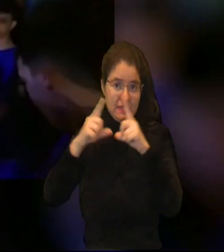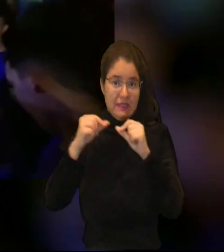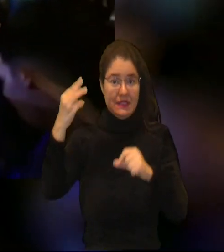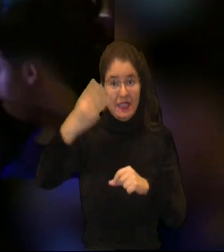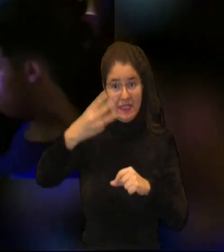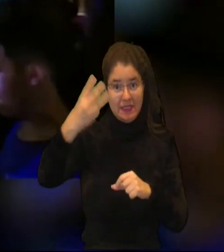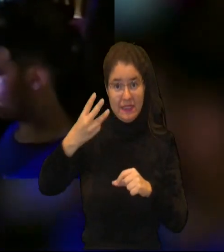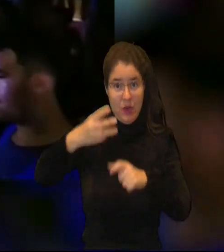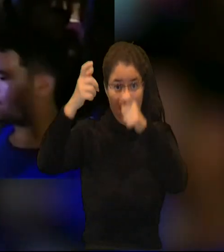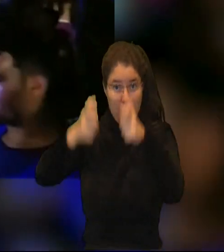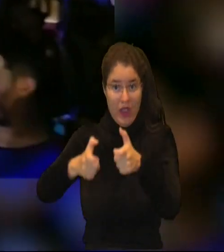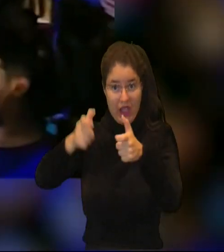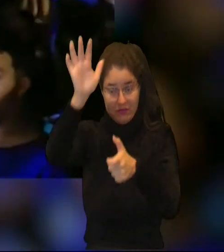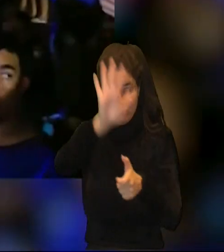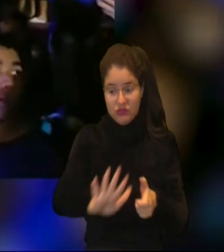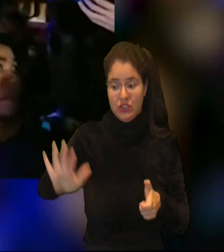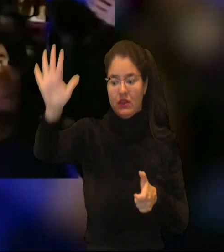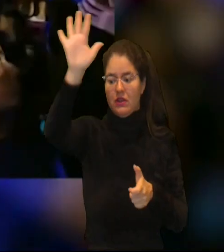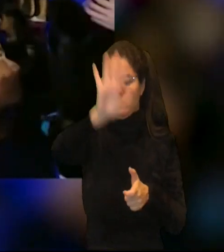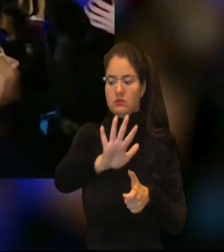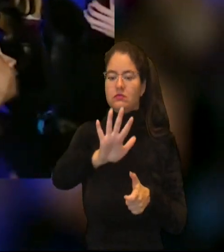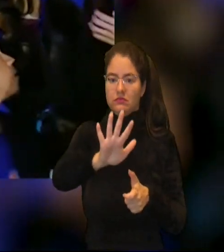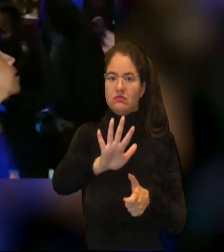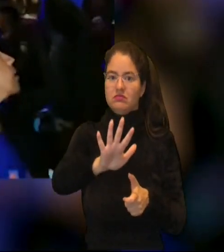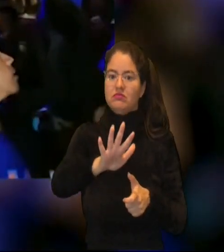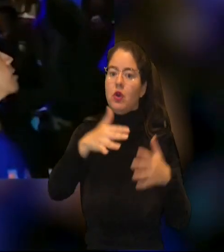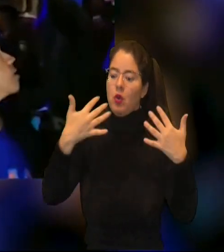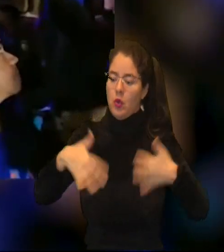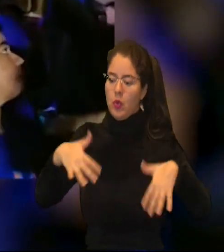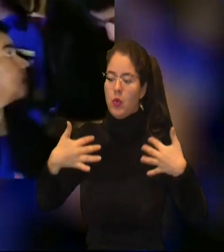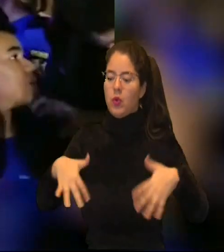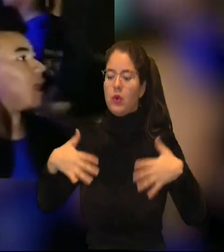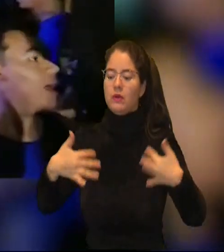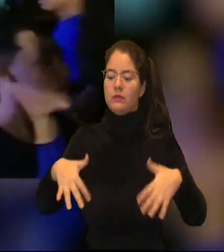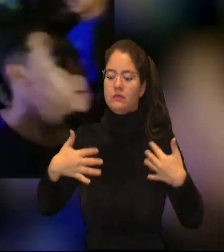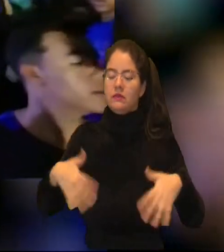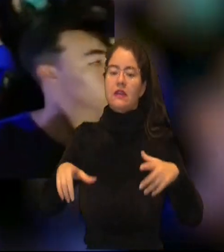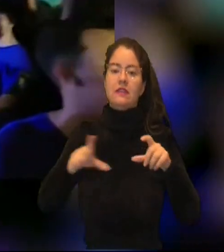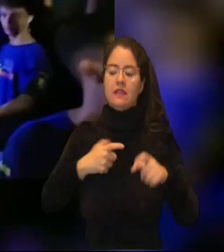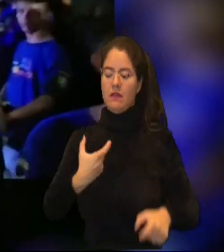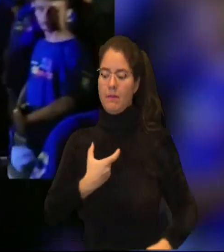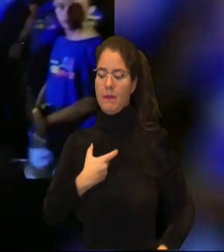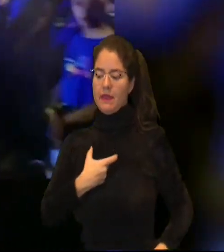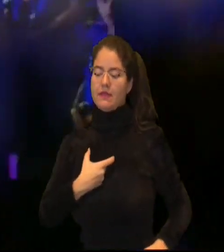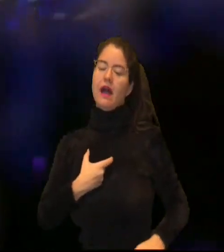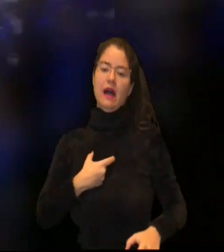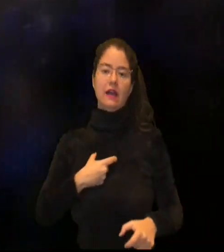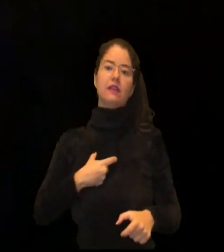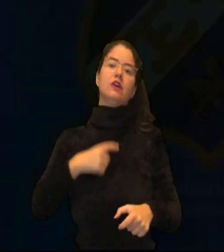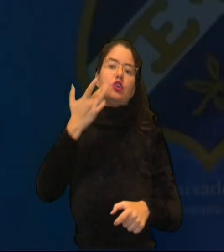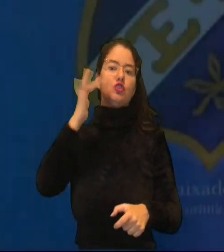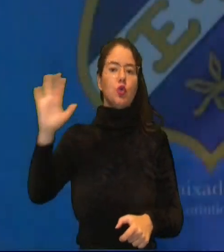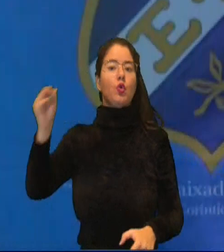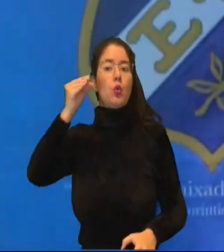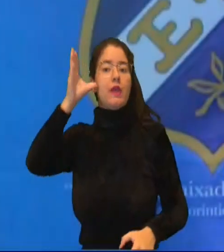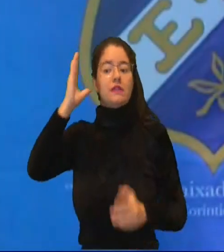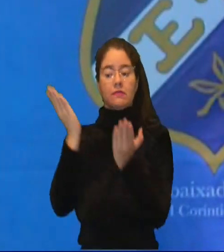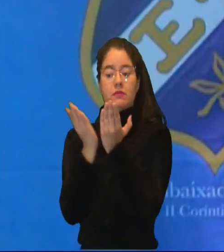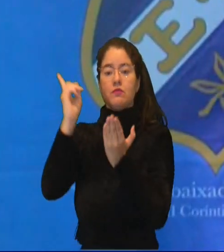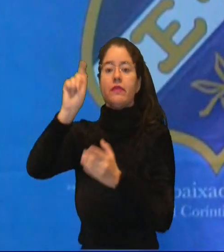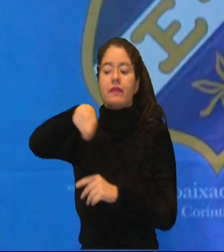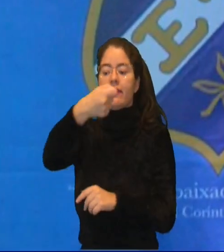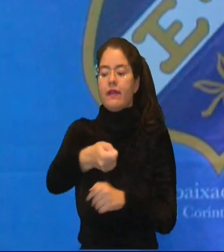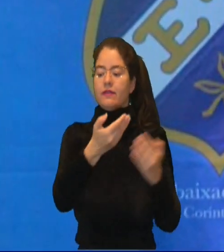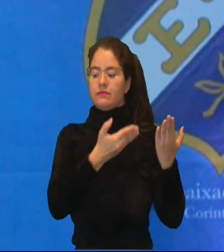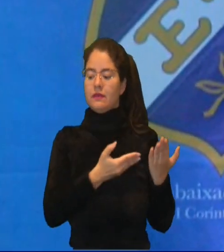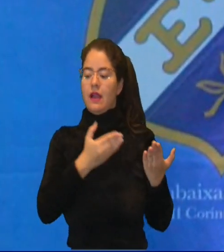Dentre os excelentes resultados de nossa delegação, destacaram-se com medalha de ouro em conhecimentos bíblicos, o embaixador